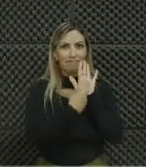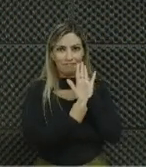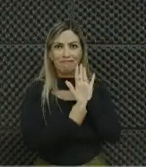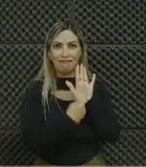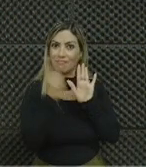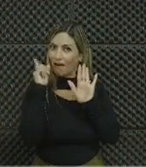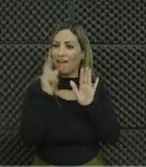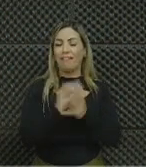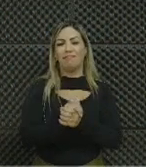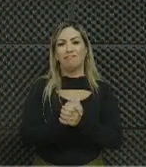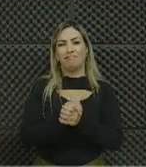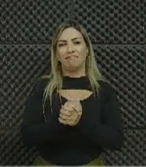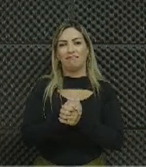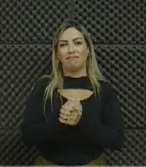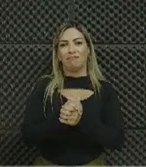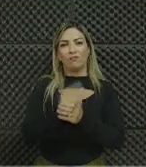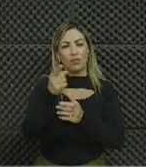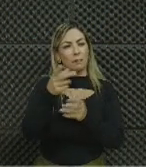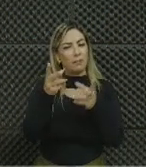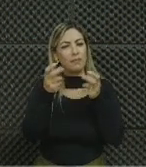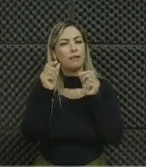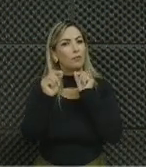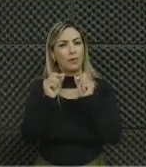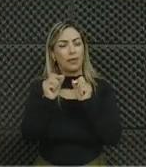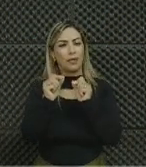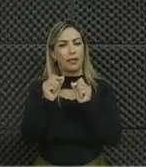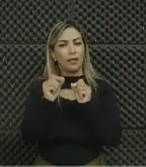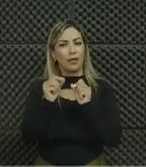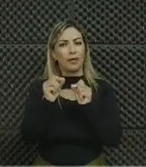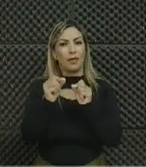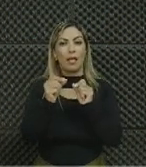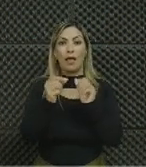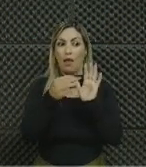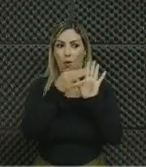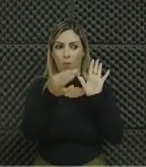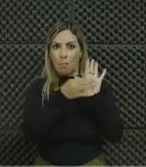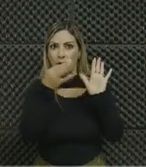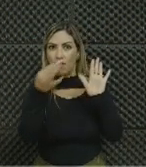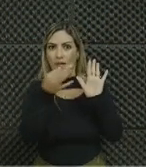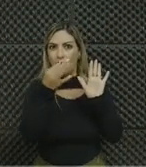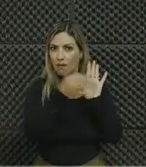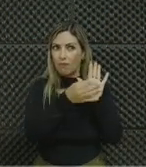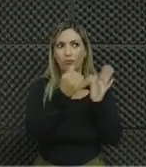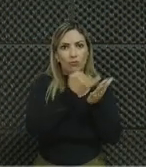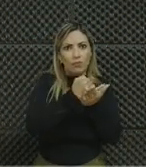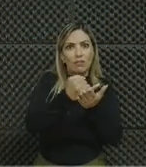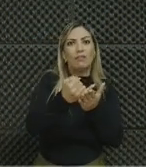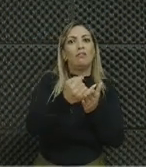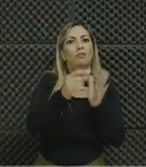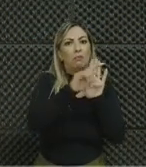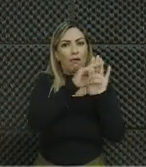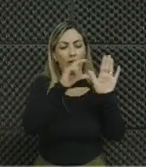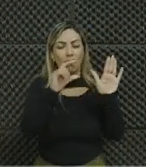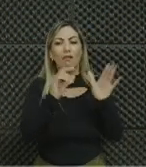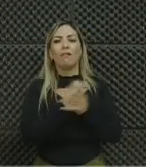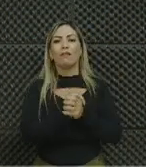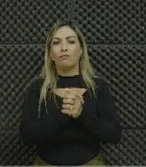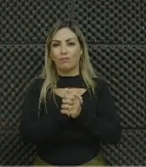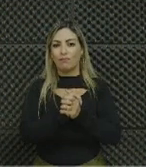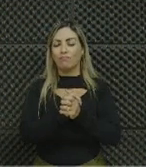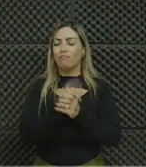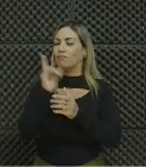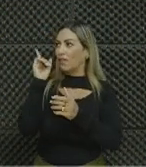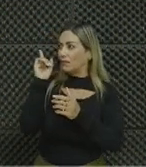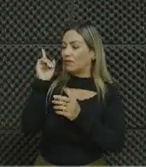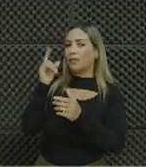lá, tá certo? Você percebe o quê? Os operadores argumentativos de início de parágrafo, como nessa